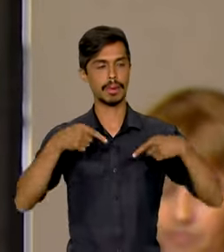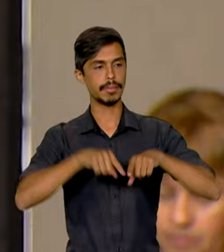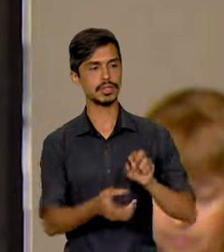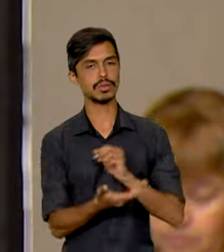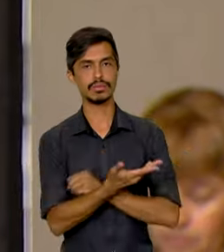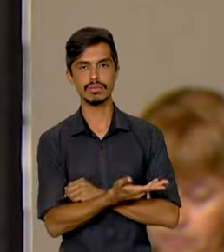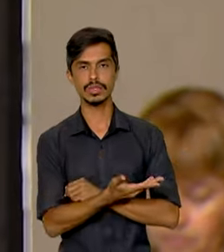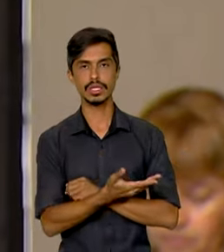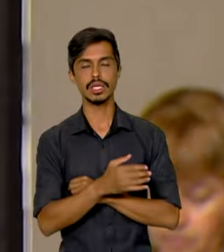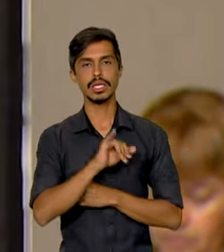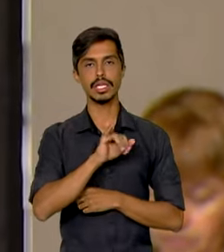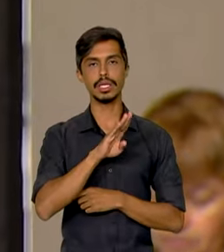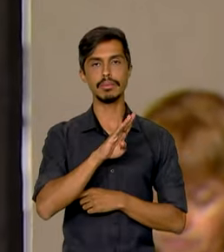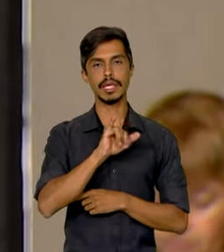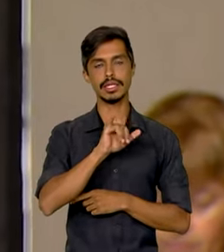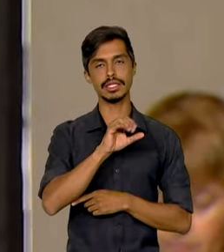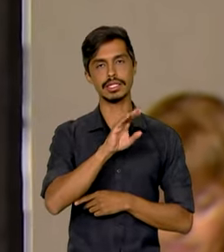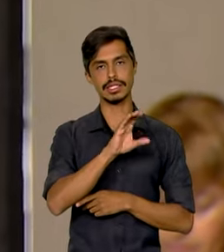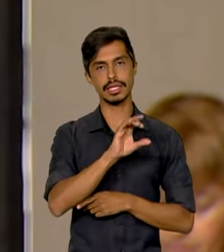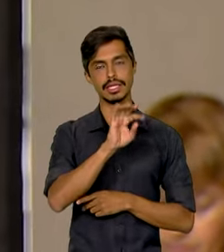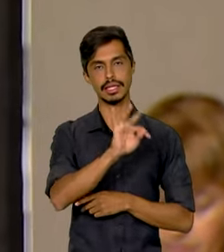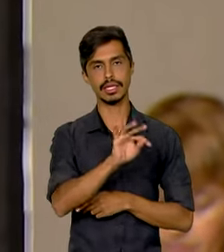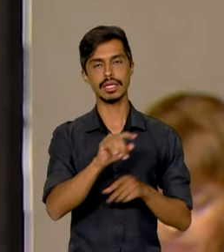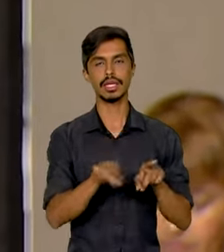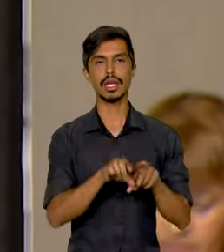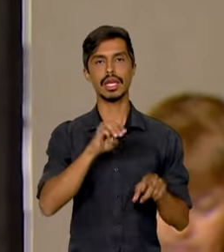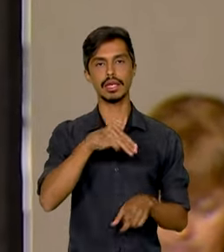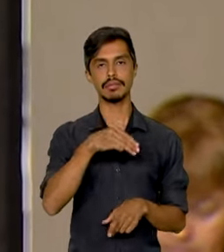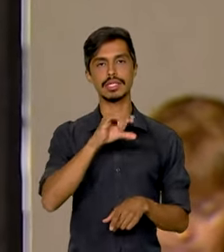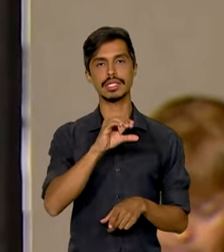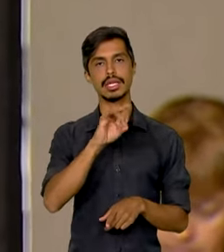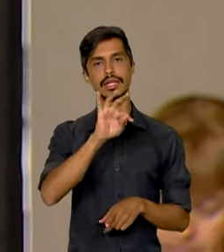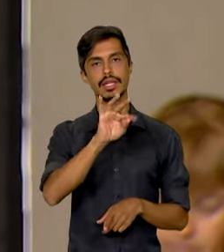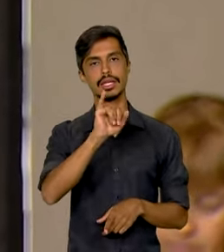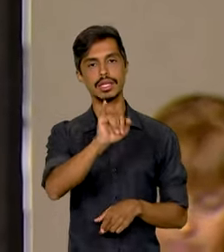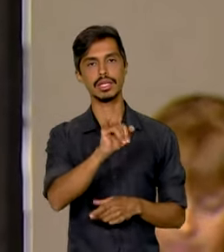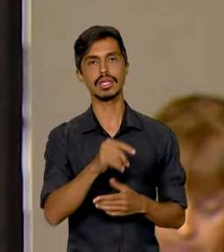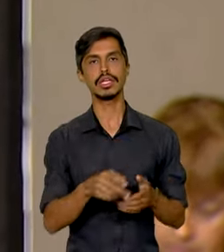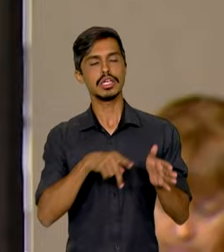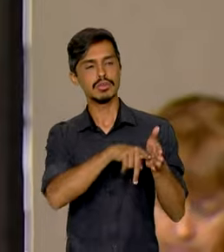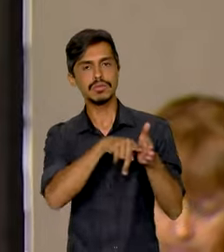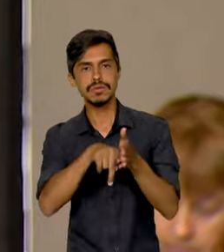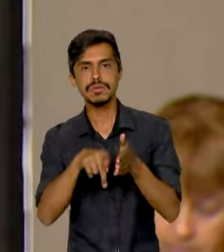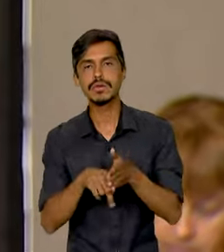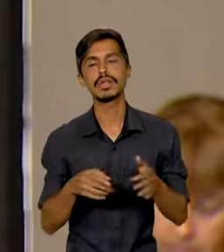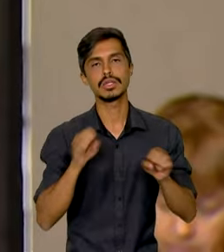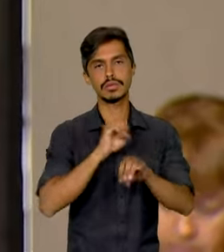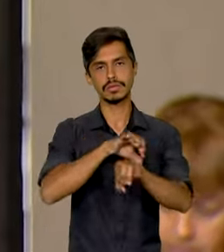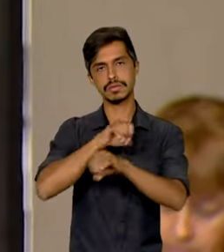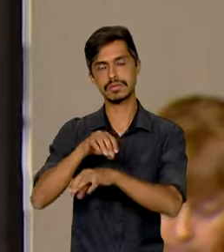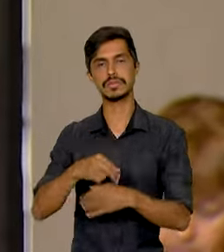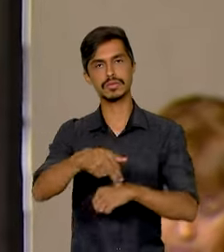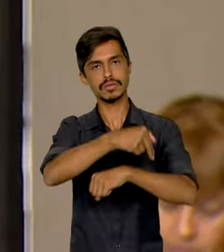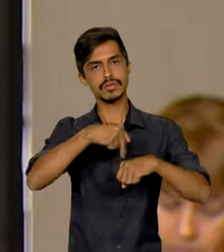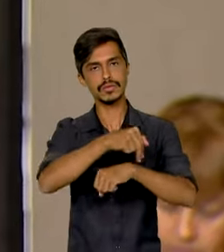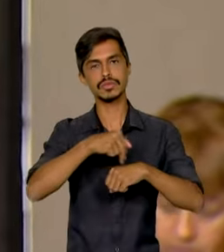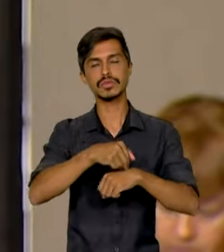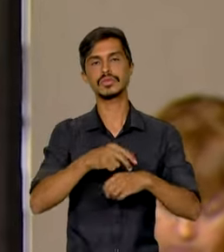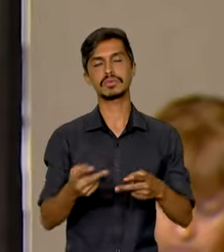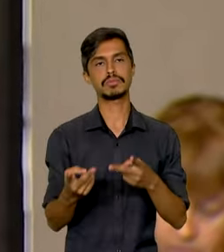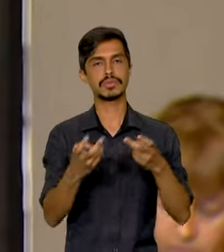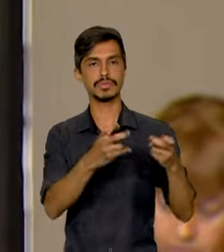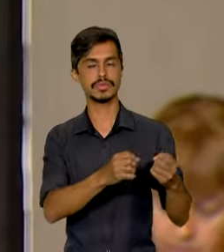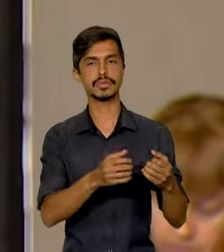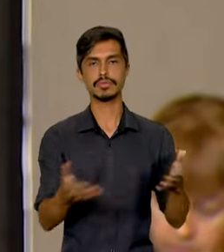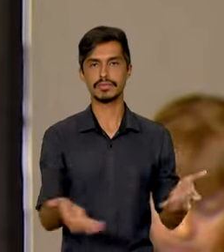do IBICT e do MCTI, com instituições de pesquisa e ensino nacionalmente